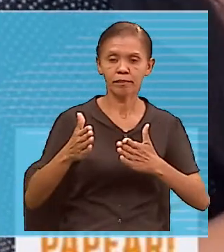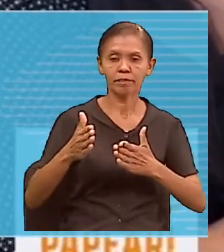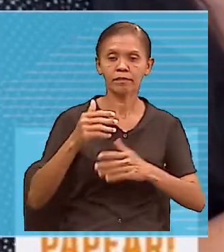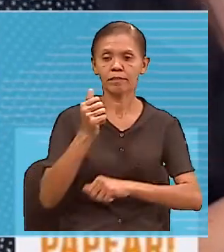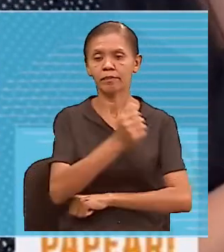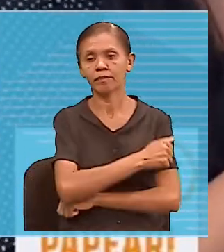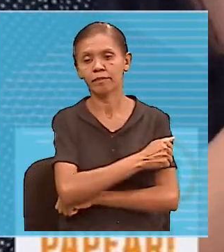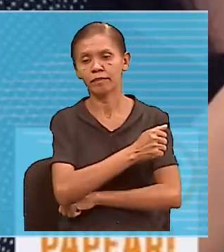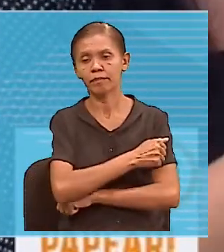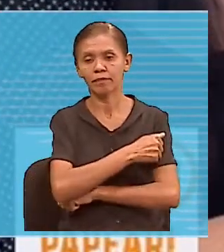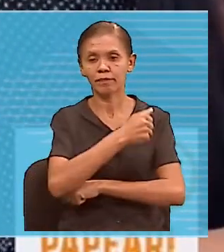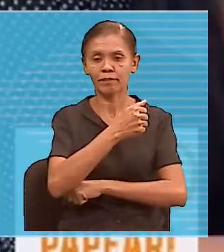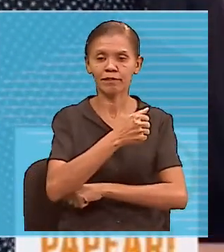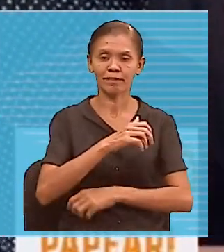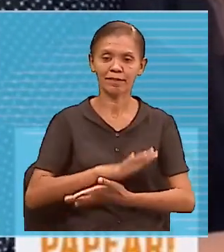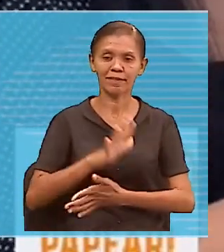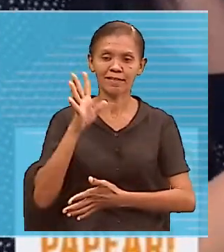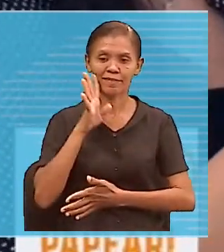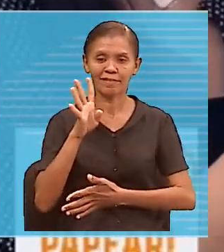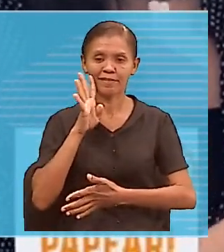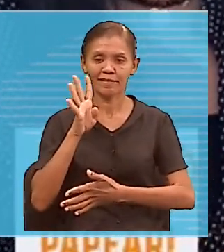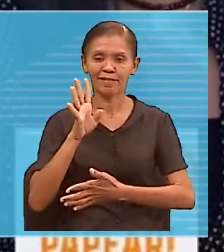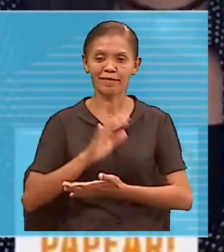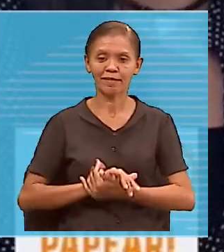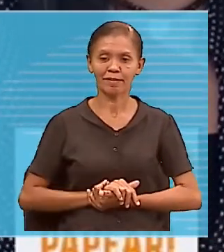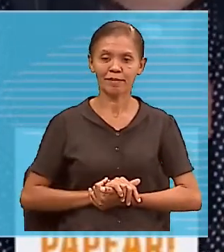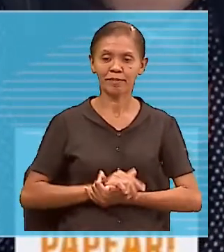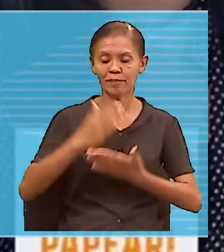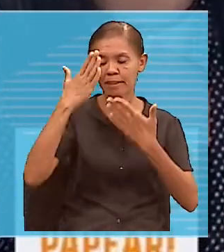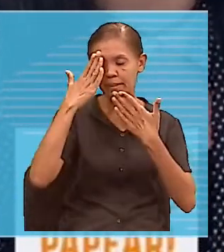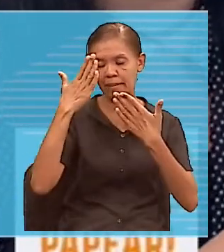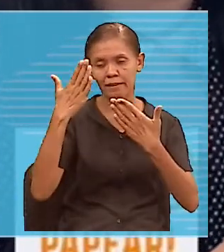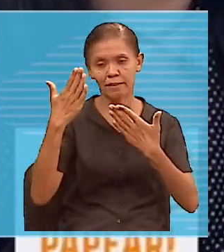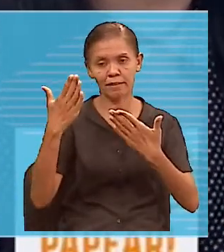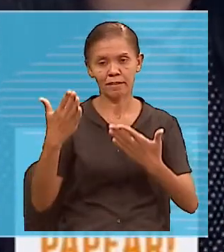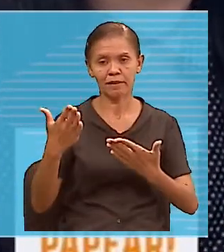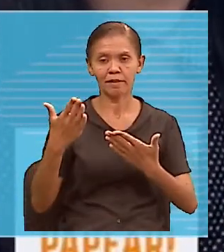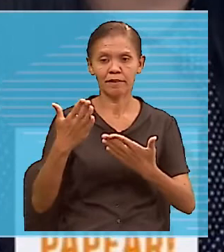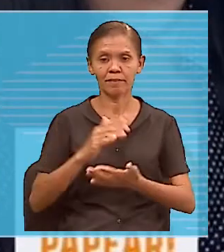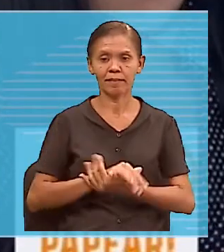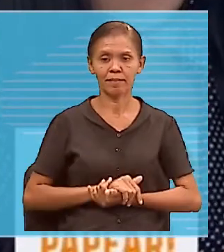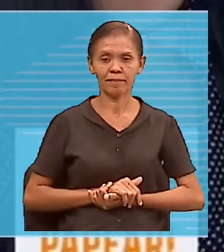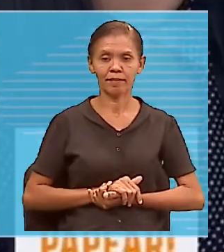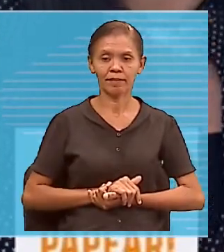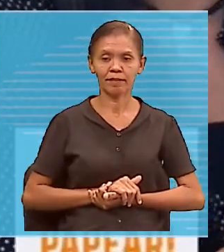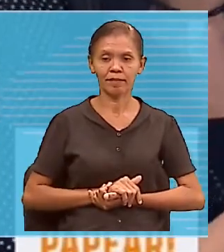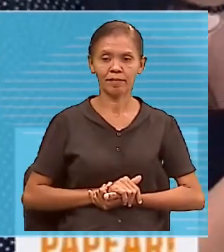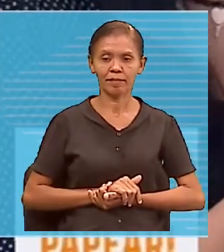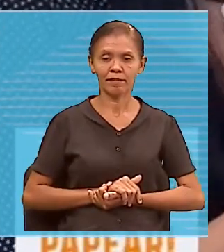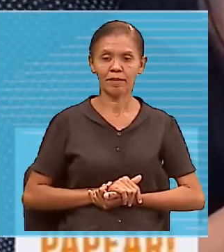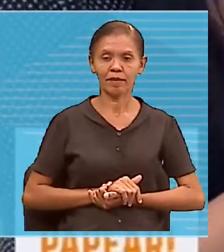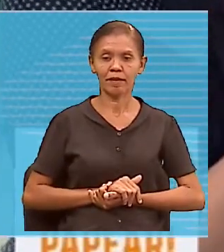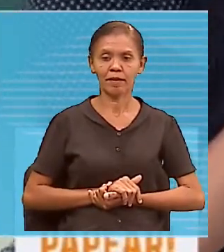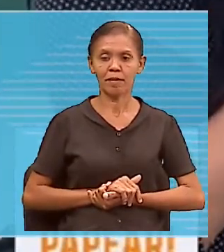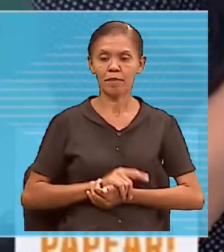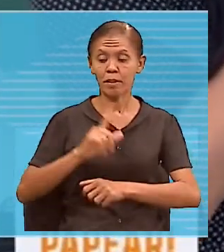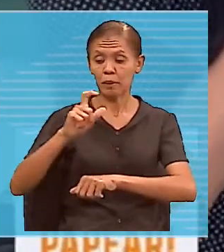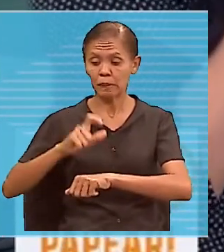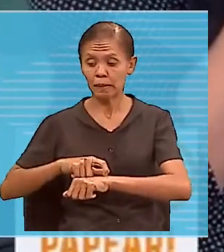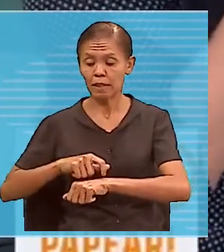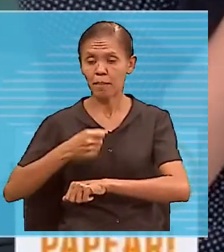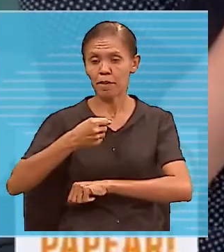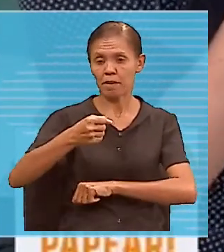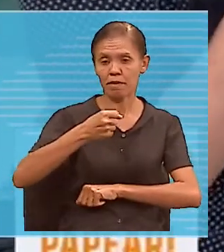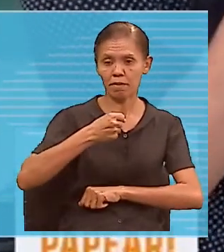você, por esse seu tempo, pela sua entrevista, pela sua disponibilidade aqui conosco. E parabenizo, tá,